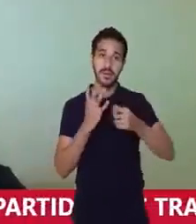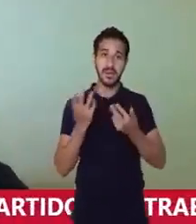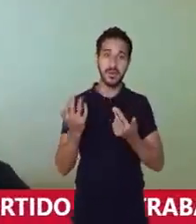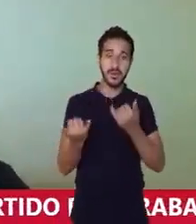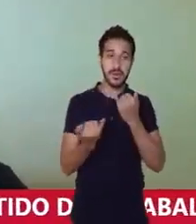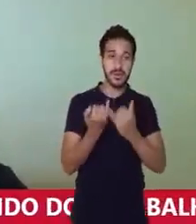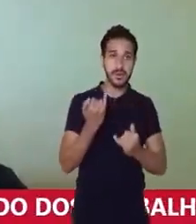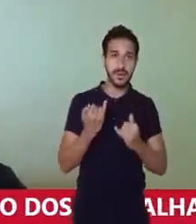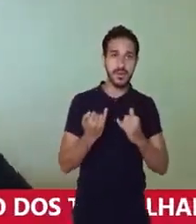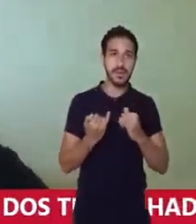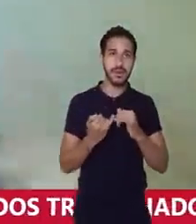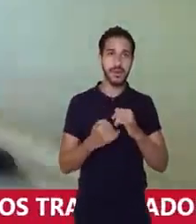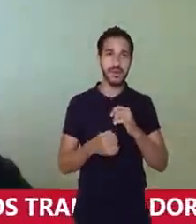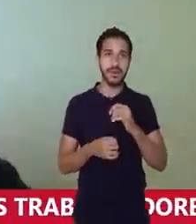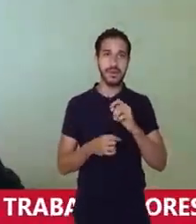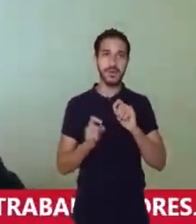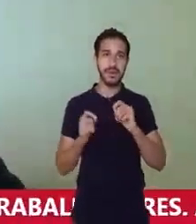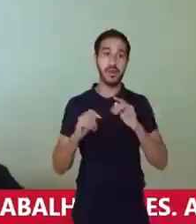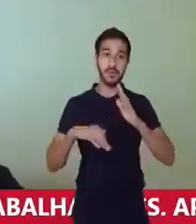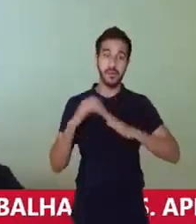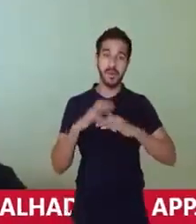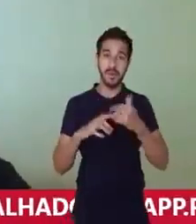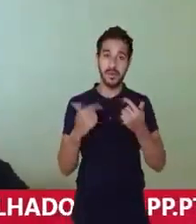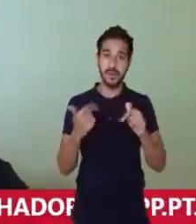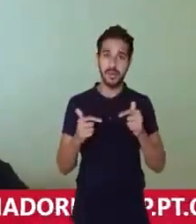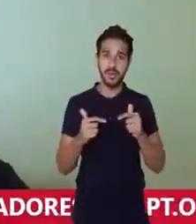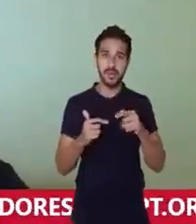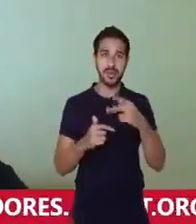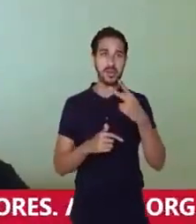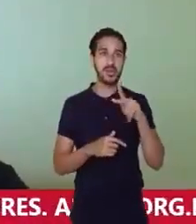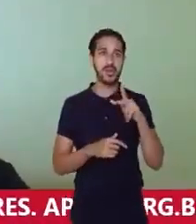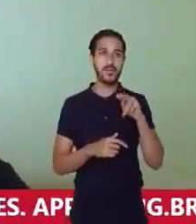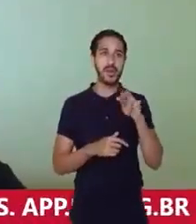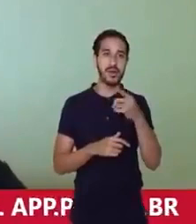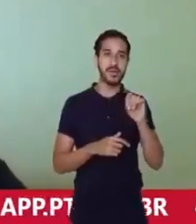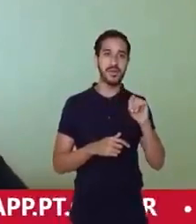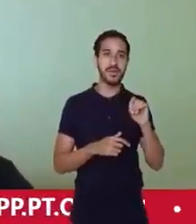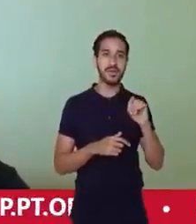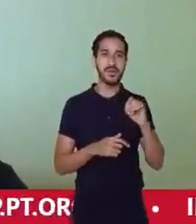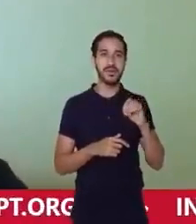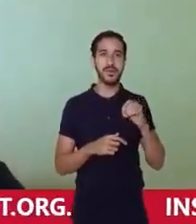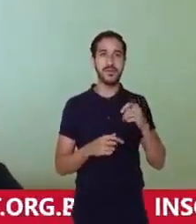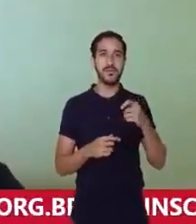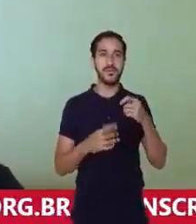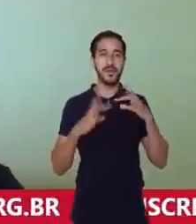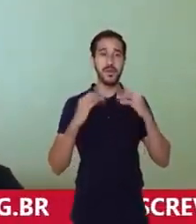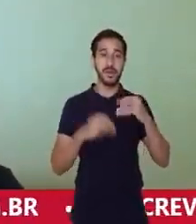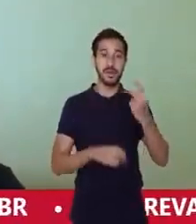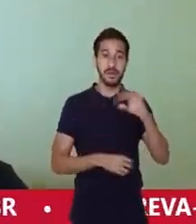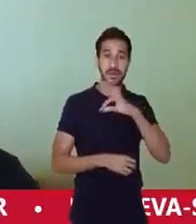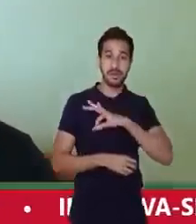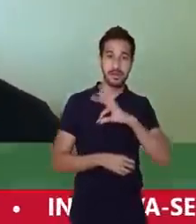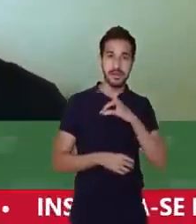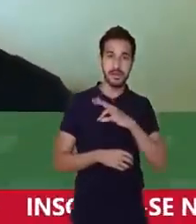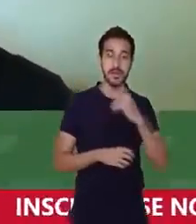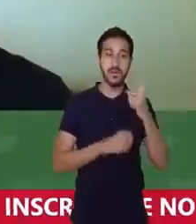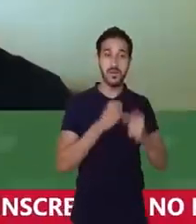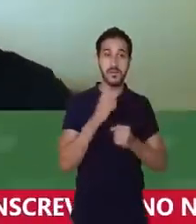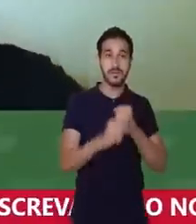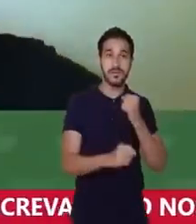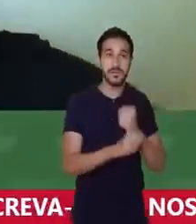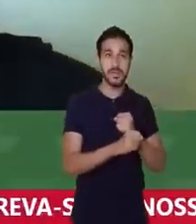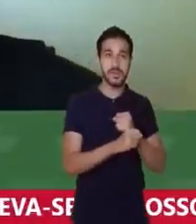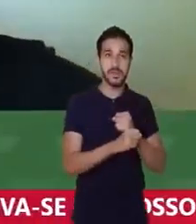nem se você é trabalhador, o seu patrão resolver antecipar todo o seu salário